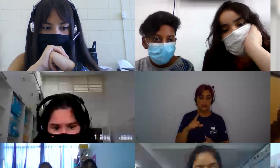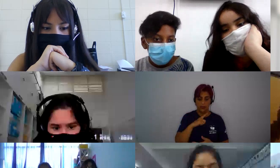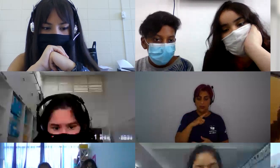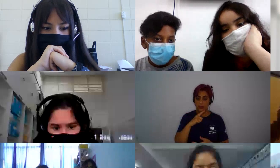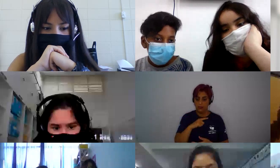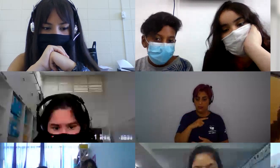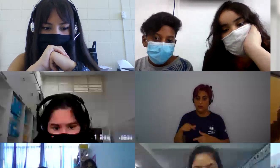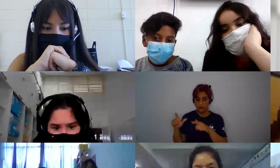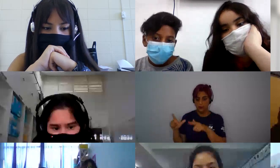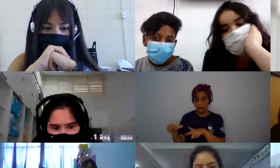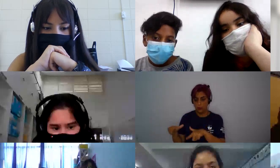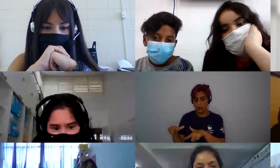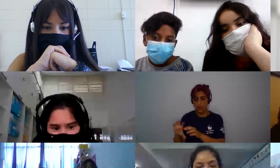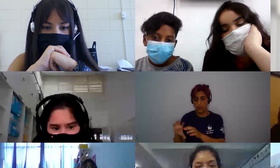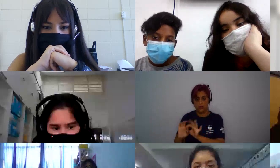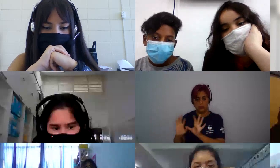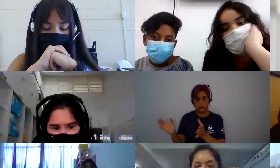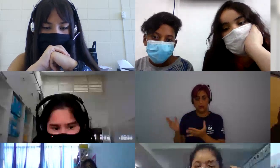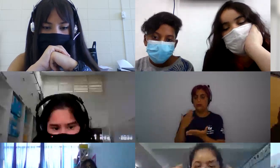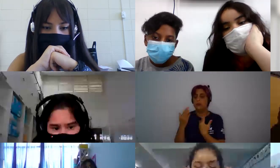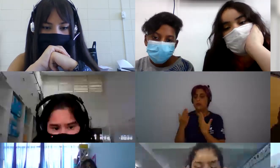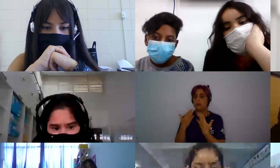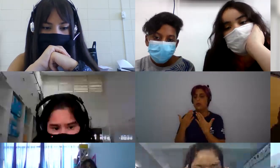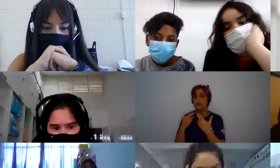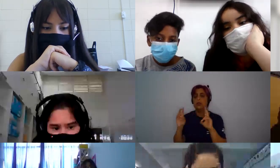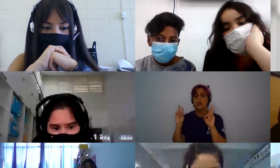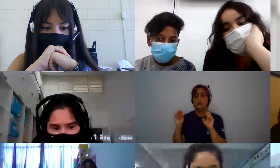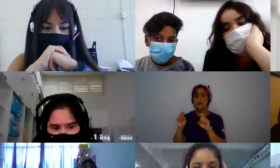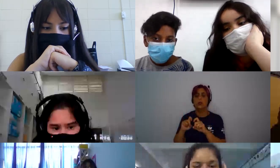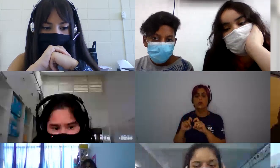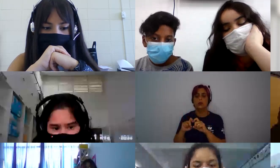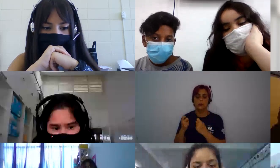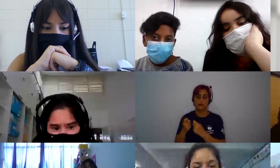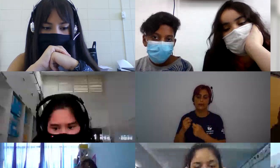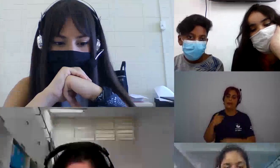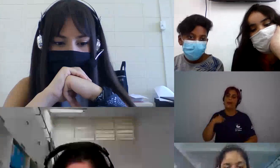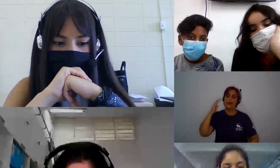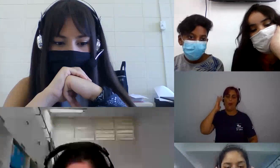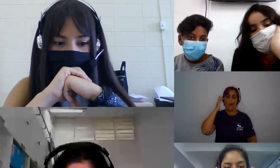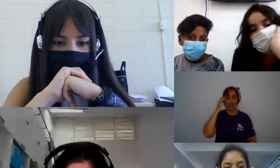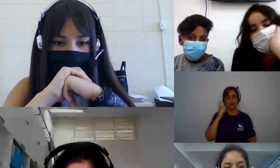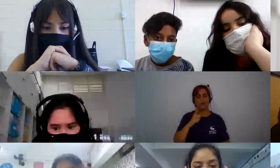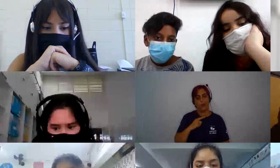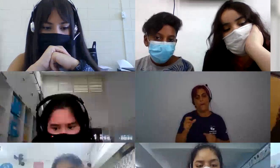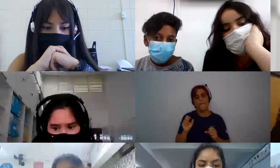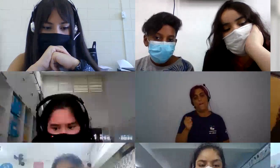espaço, Júlia, ou tem pouco espaço? Eu acho que tem pouco espaço, sim.